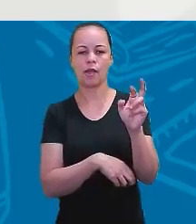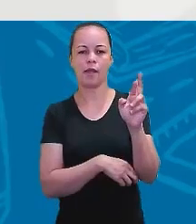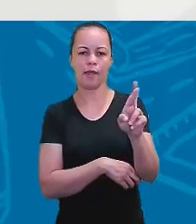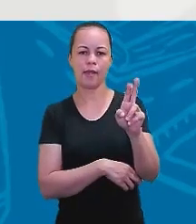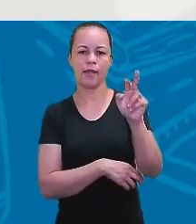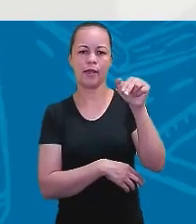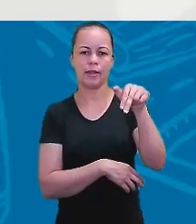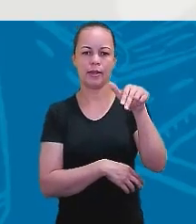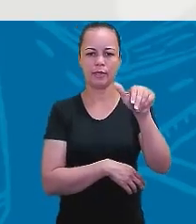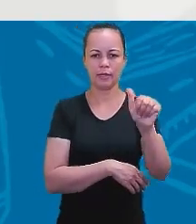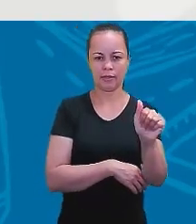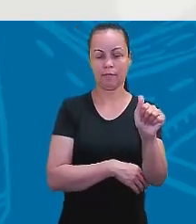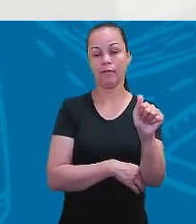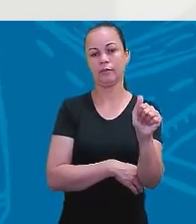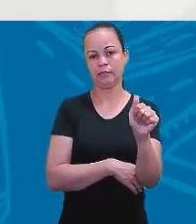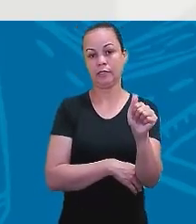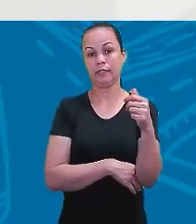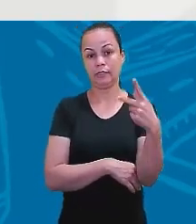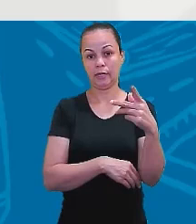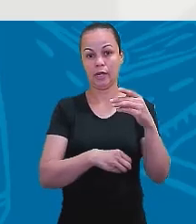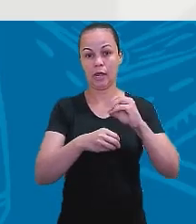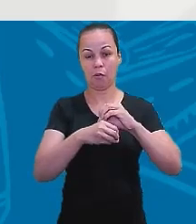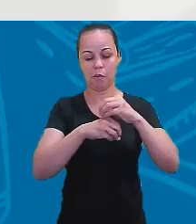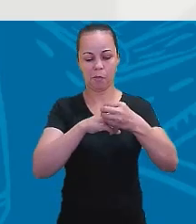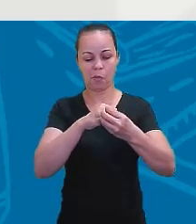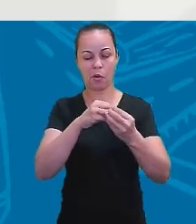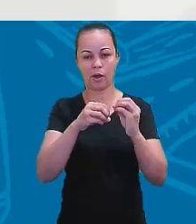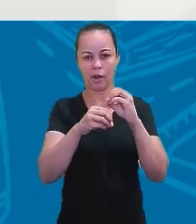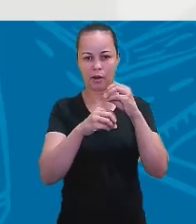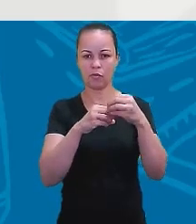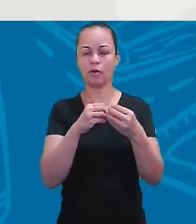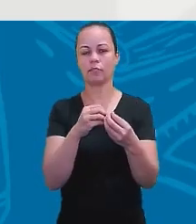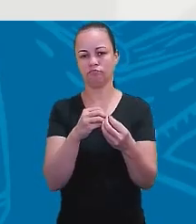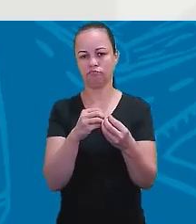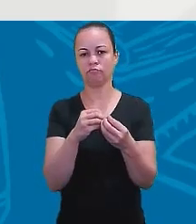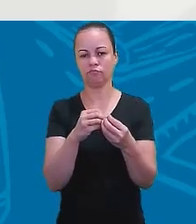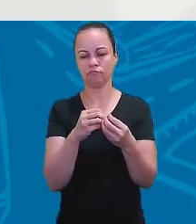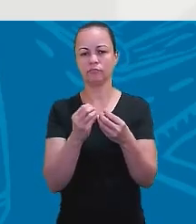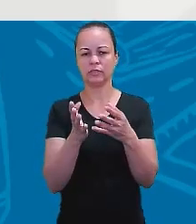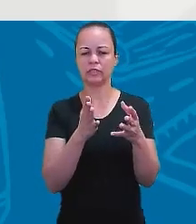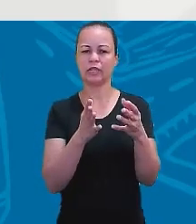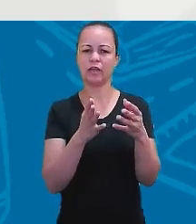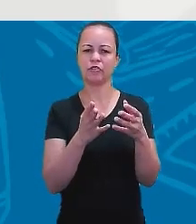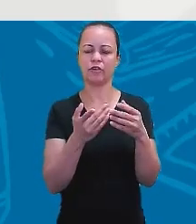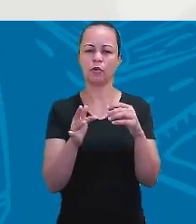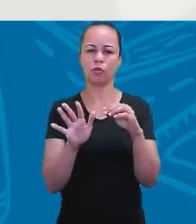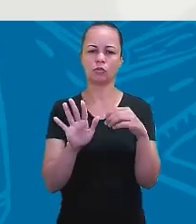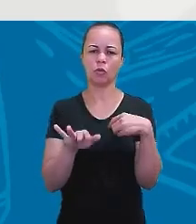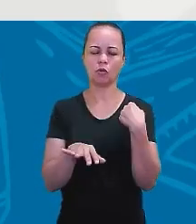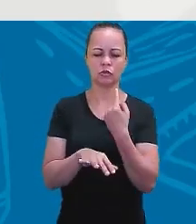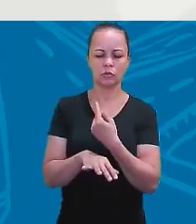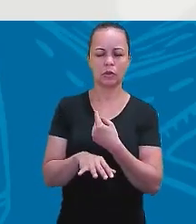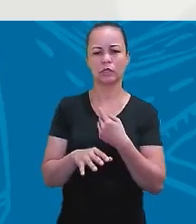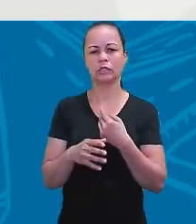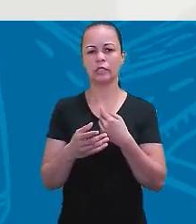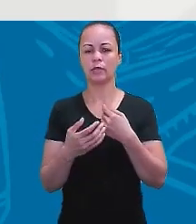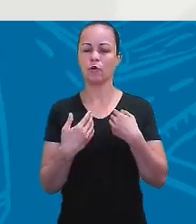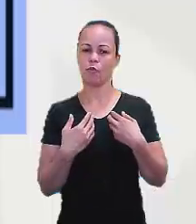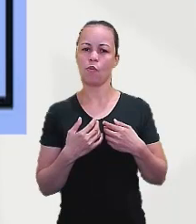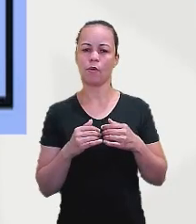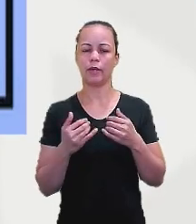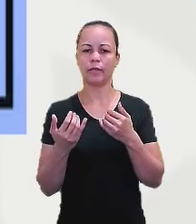Que é uma molécula informacional, né? Que tem a ver com o nosso patrimônio genético, tem a ver com as nossas